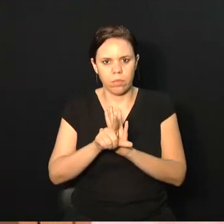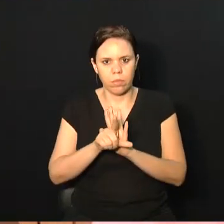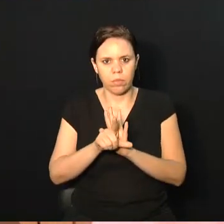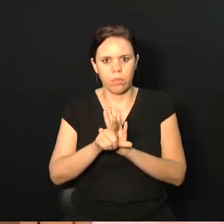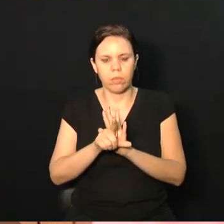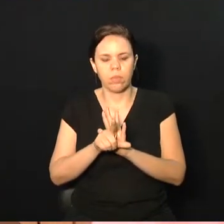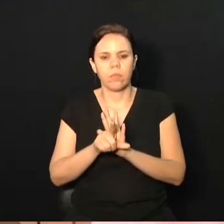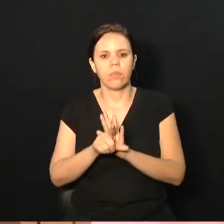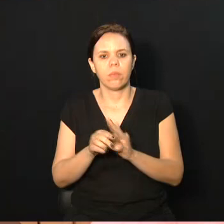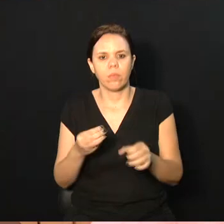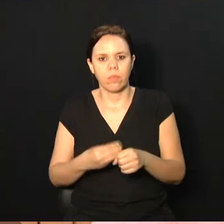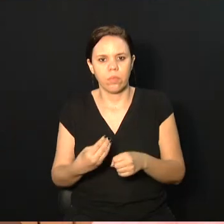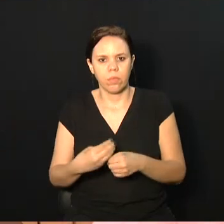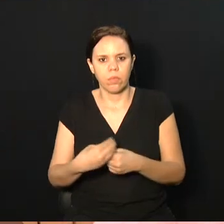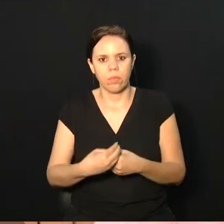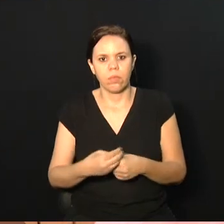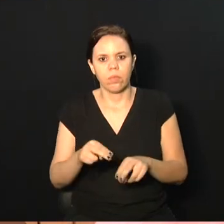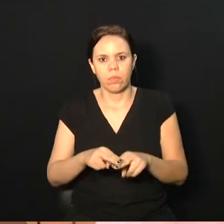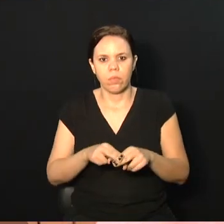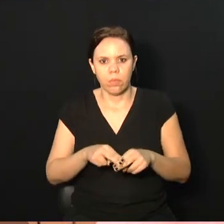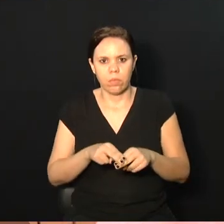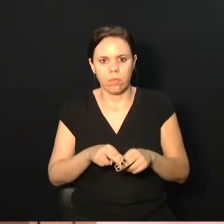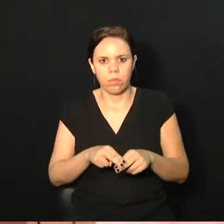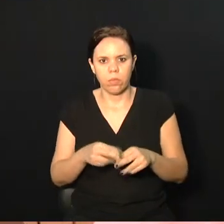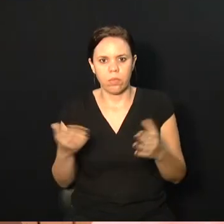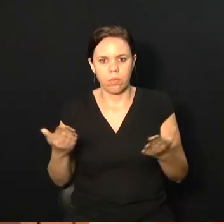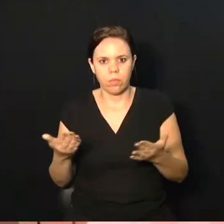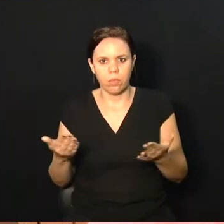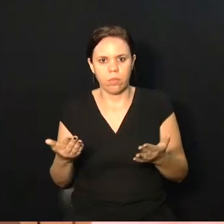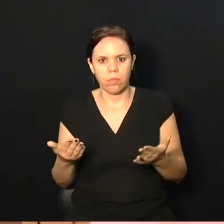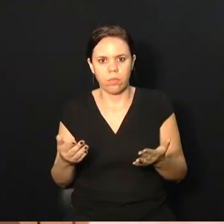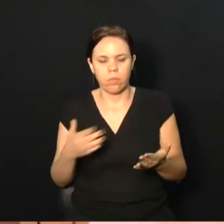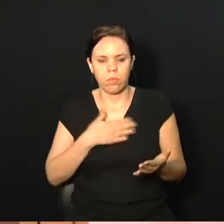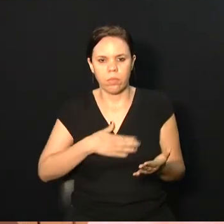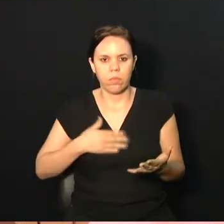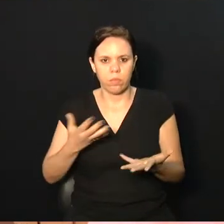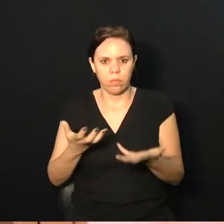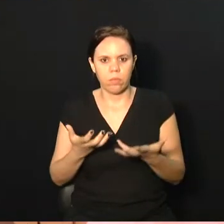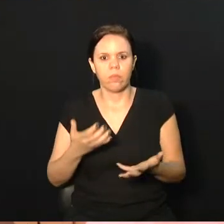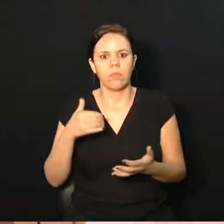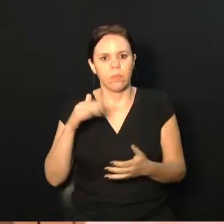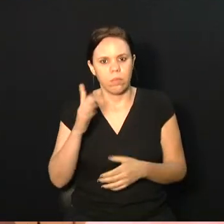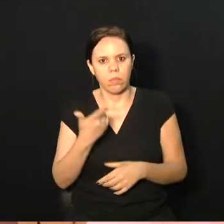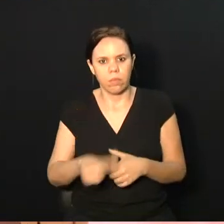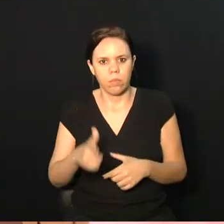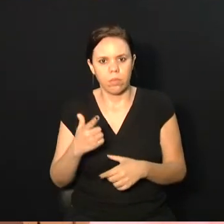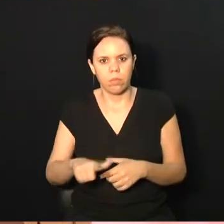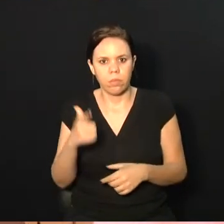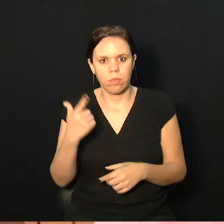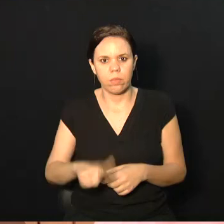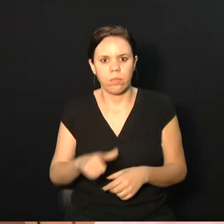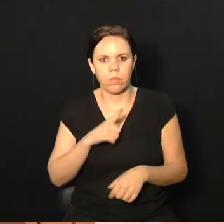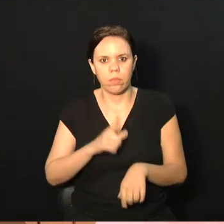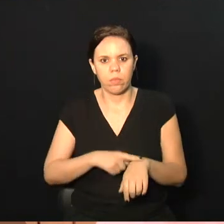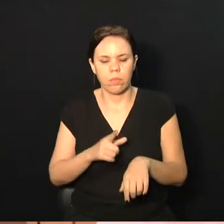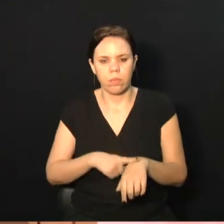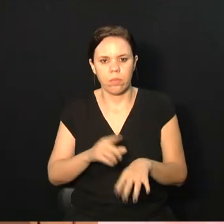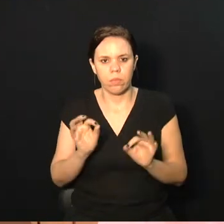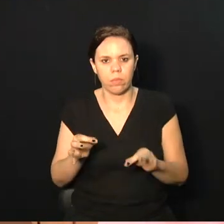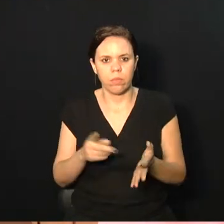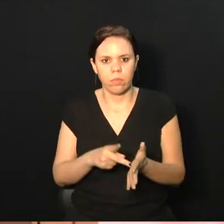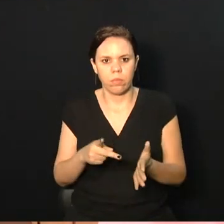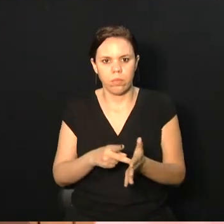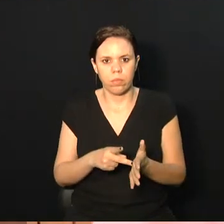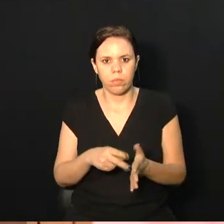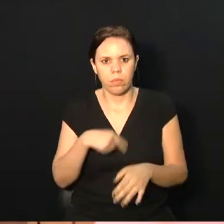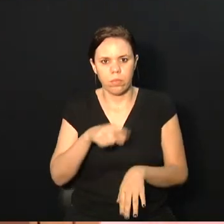município. E por isso é que hoje saímos daqui com um gostinho de quero mais, né? Tivéssemos mais tempo, com certeza